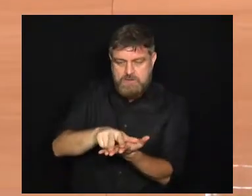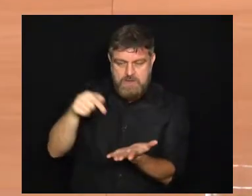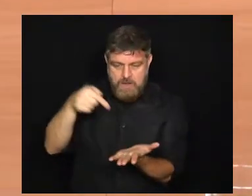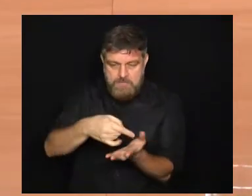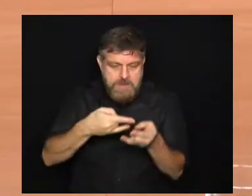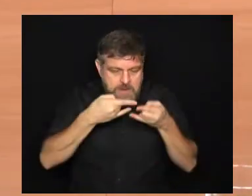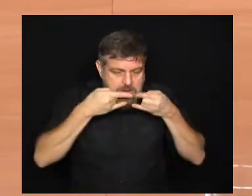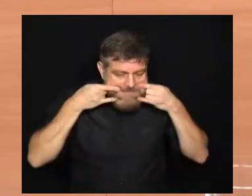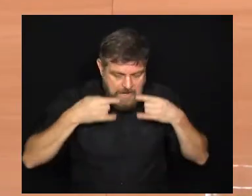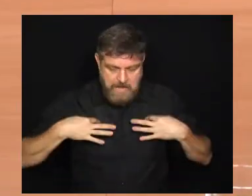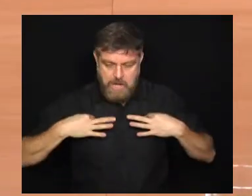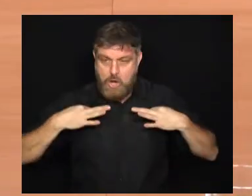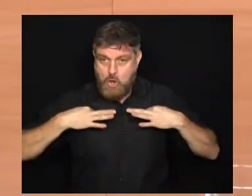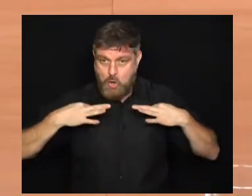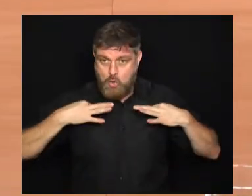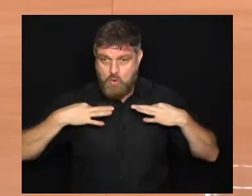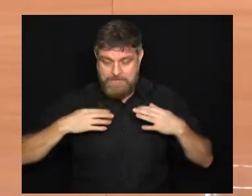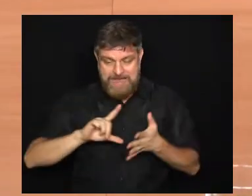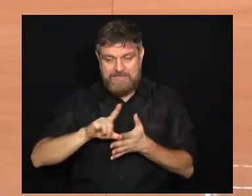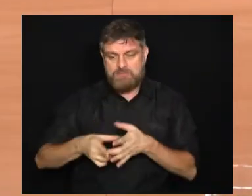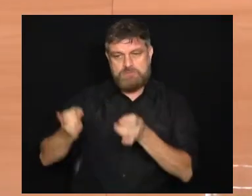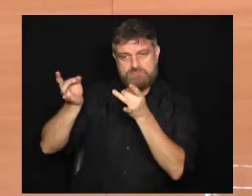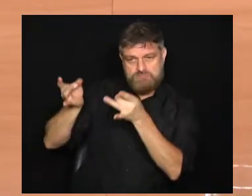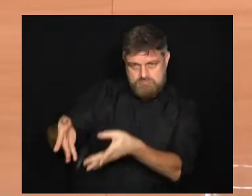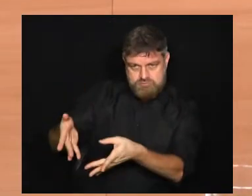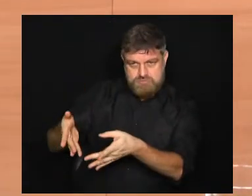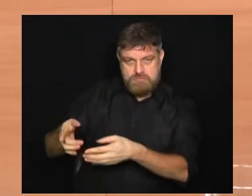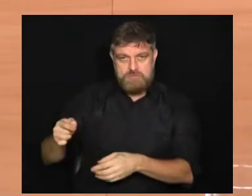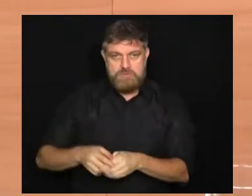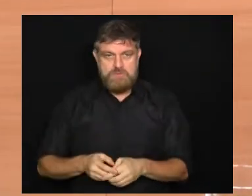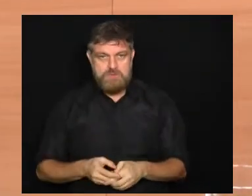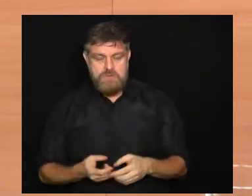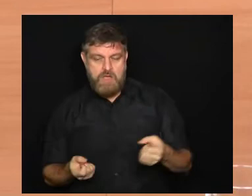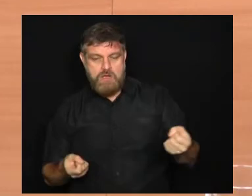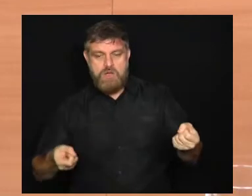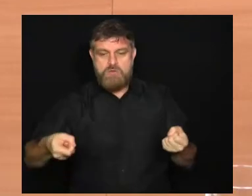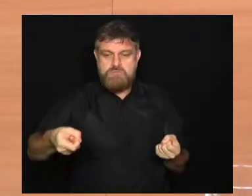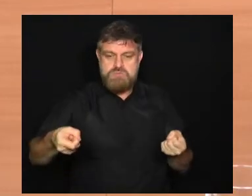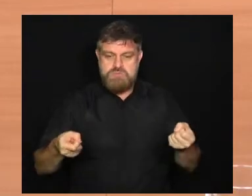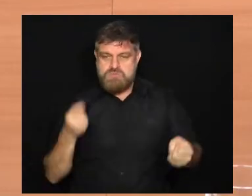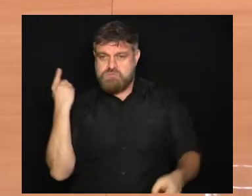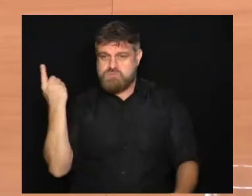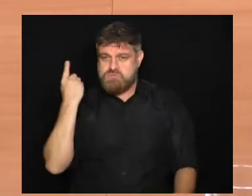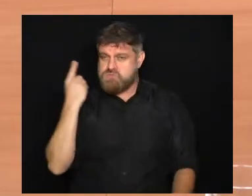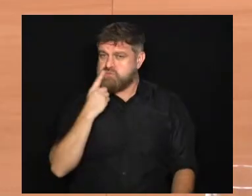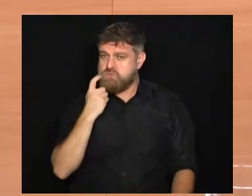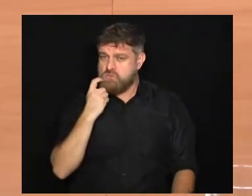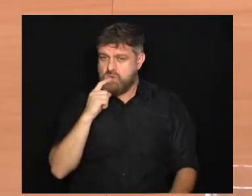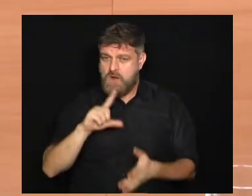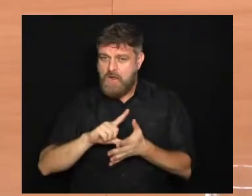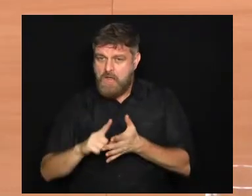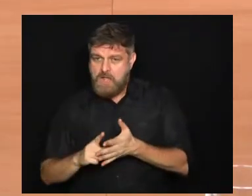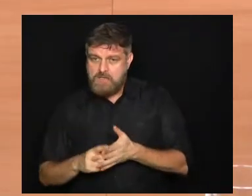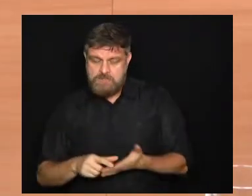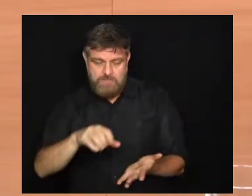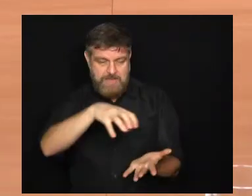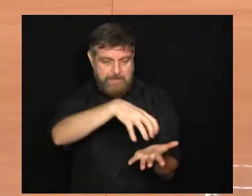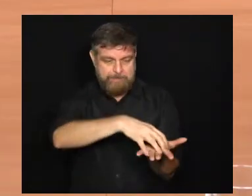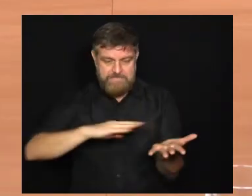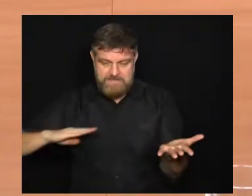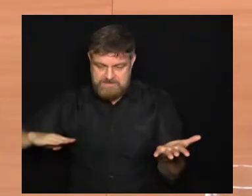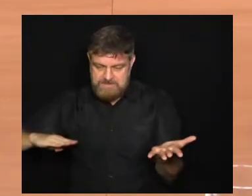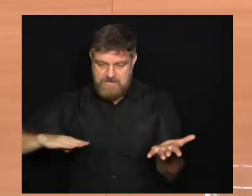avental, que são materiais descartáveis. Essa viatura, depois o cuidado maior é retornar à base para